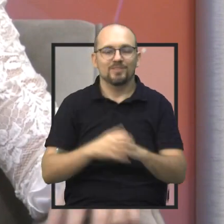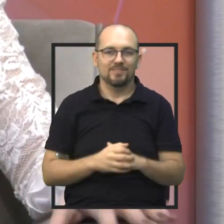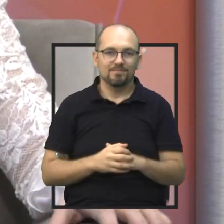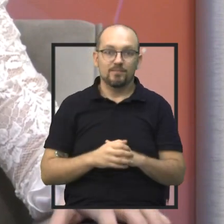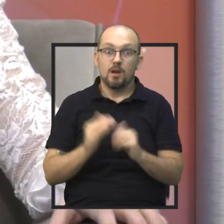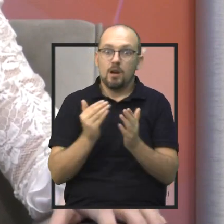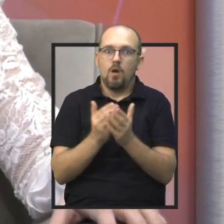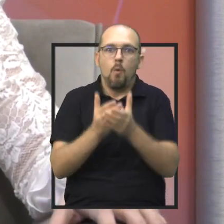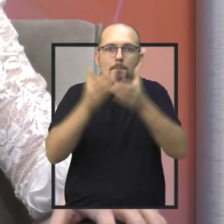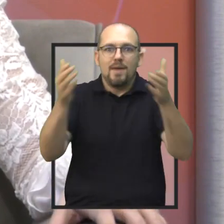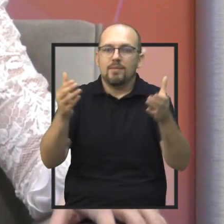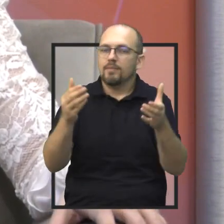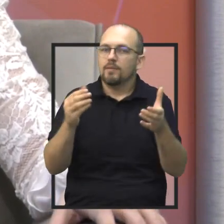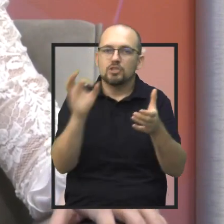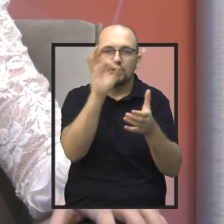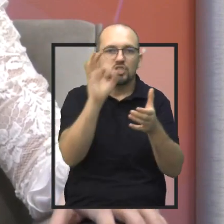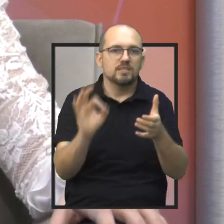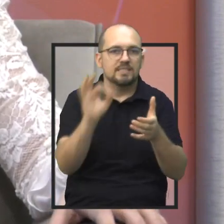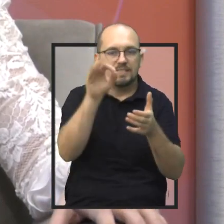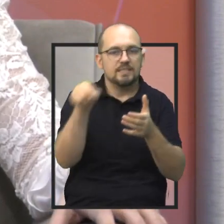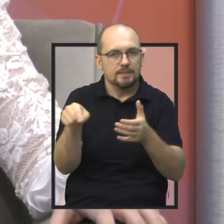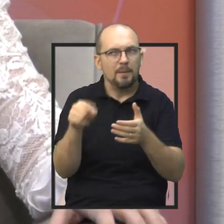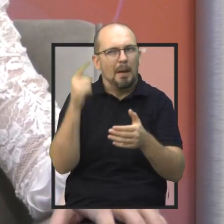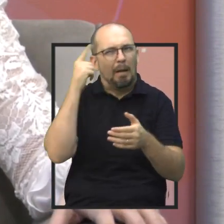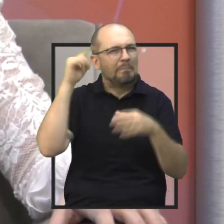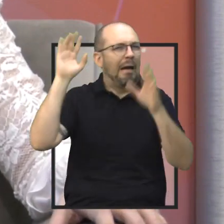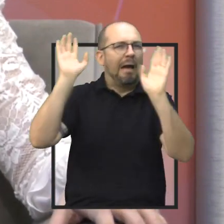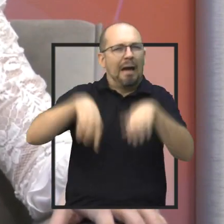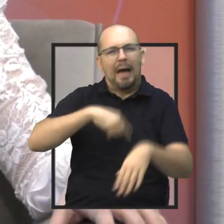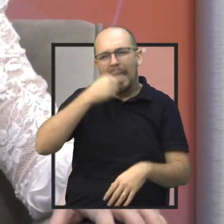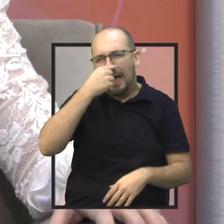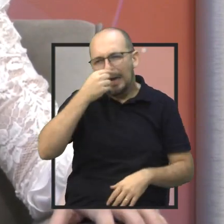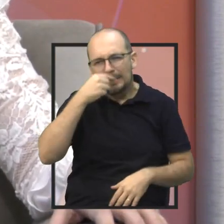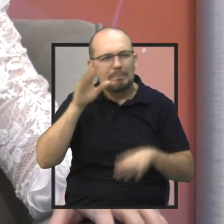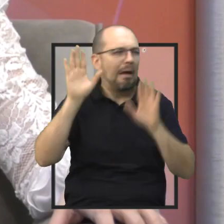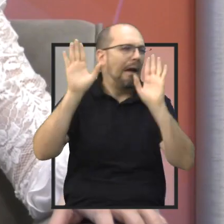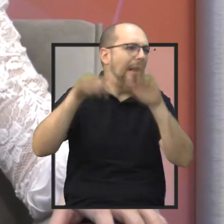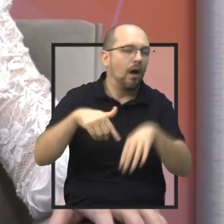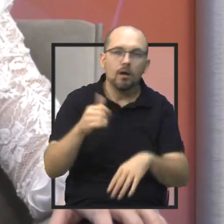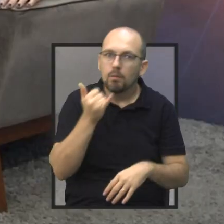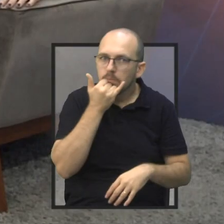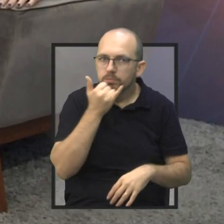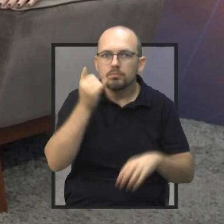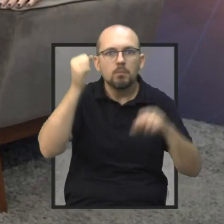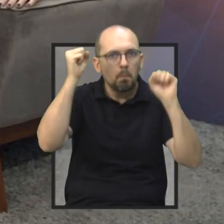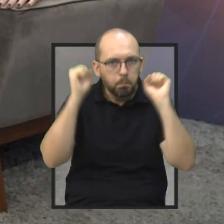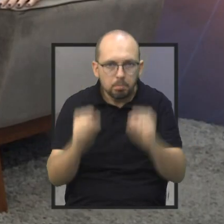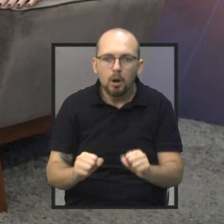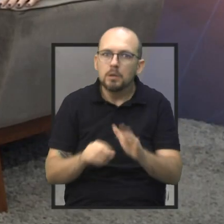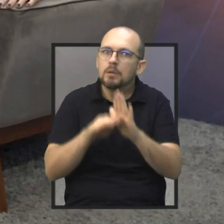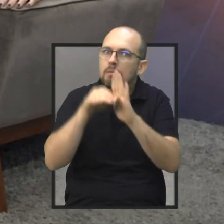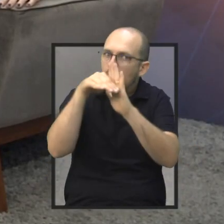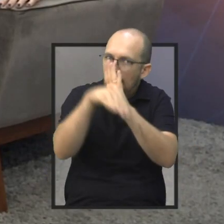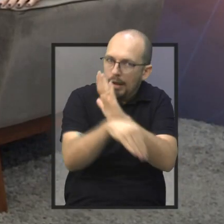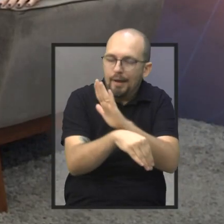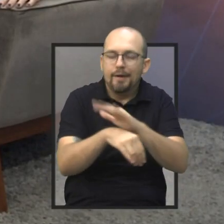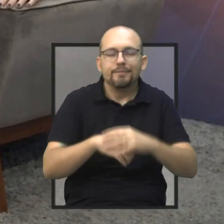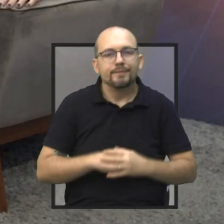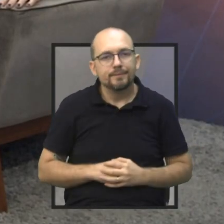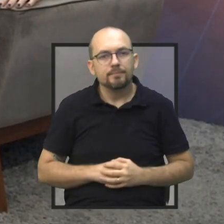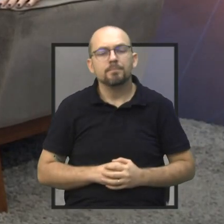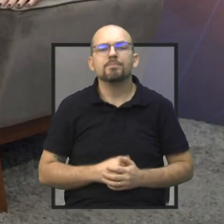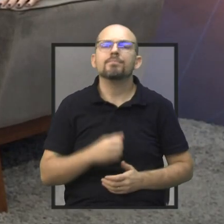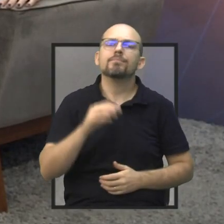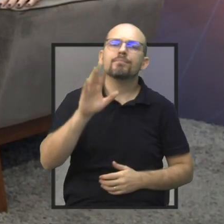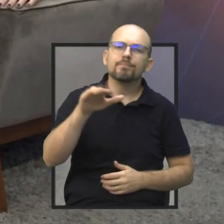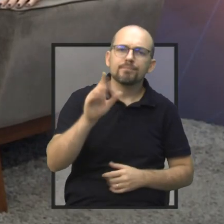pode trazer complicações muito mais sérias do que a gente imagina, que é só um quadro gripal. Né? E falando sobre outra doença